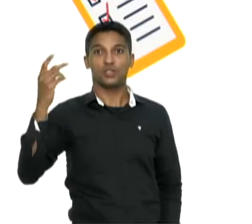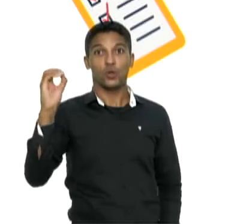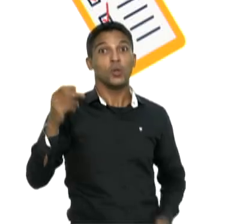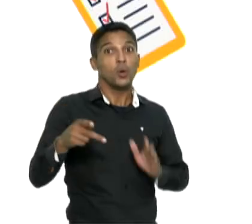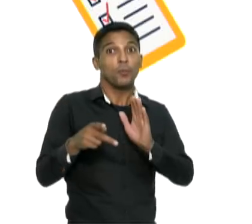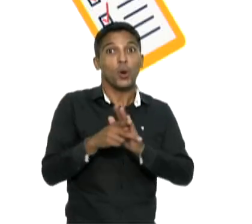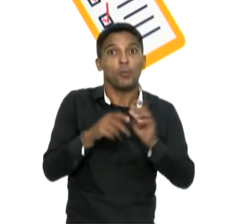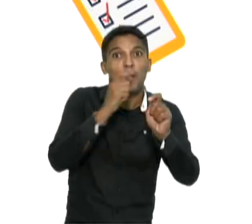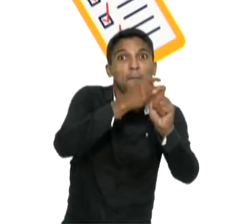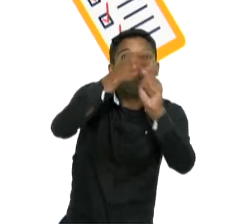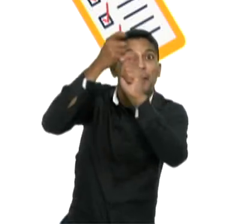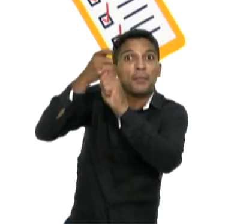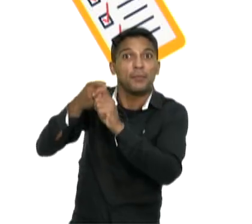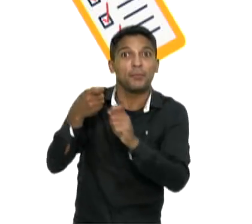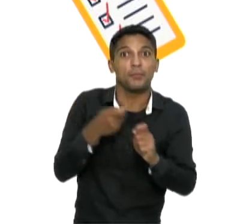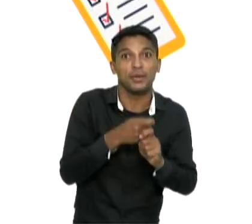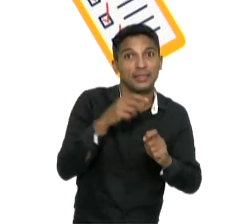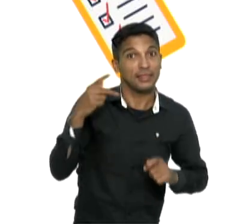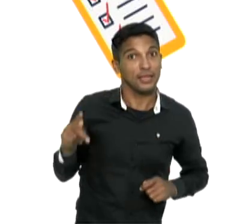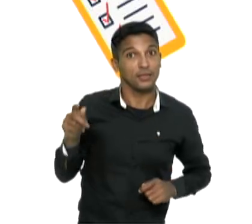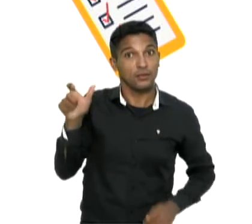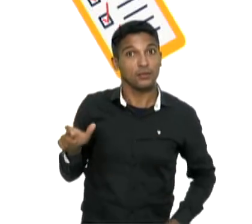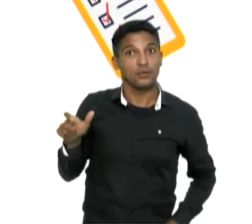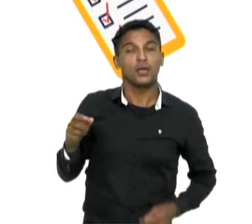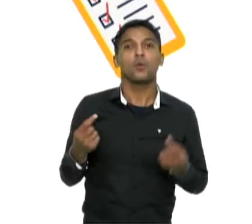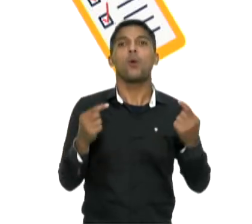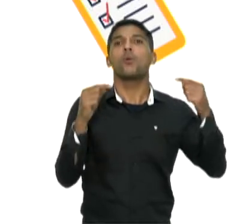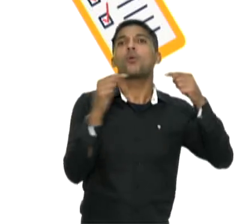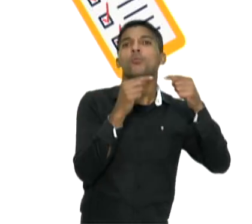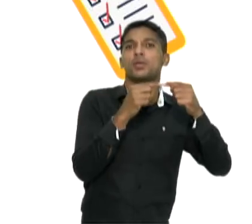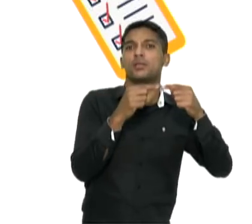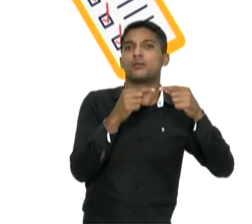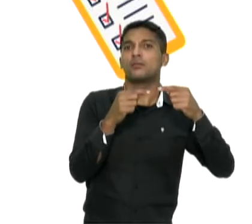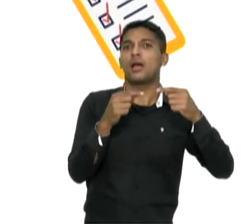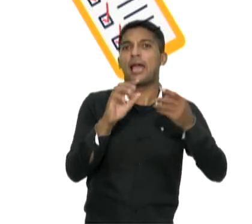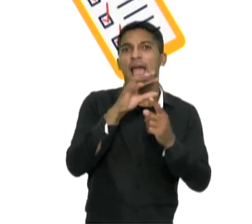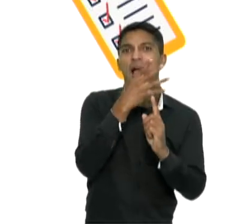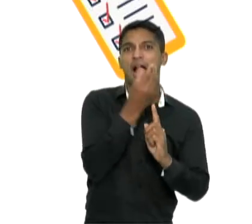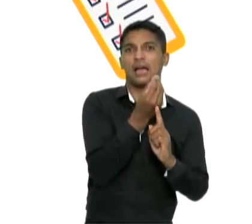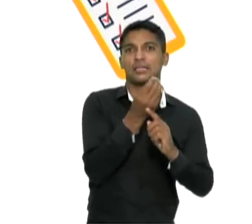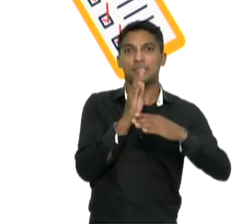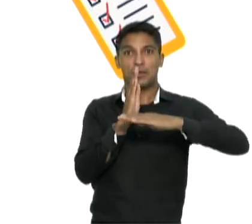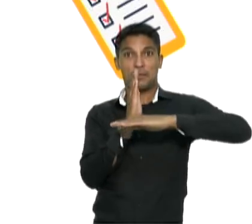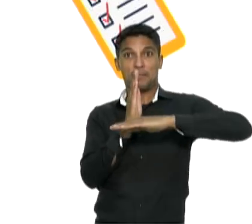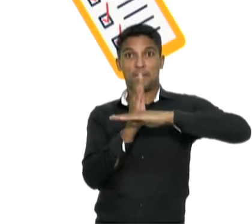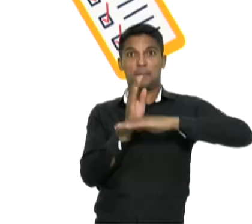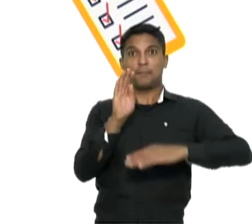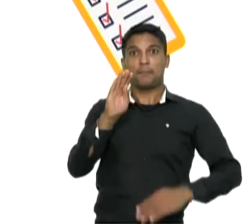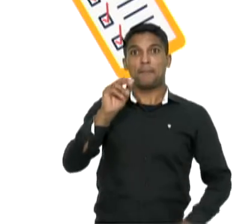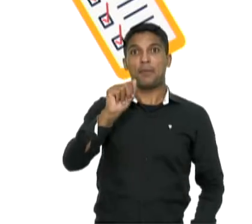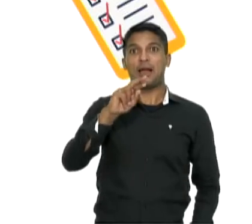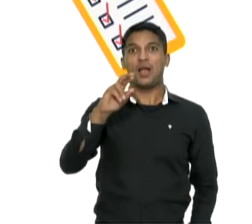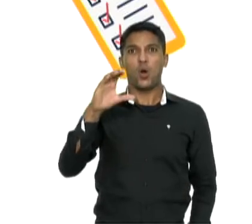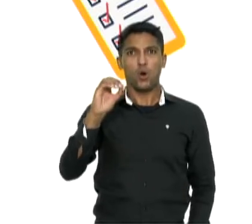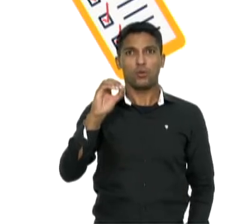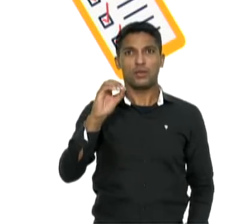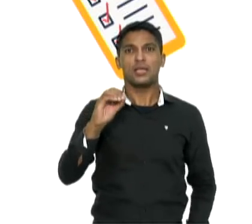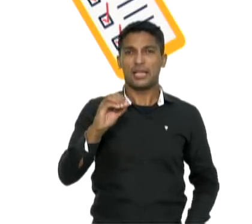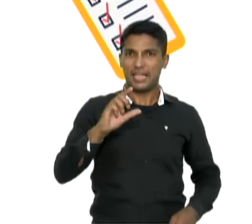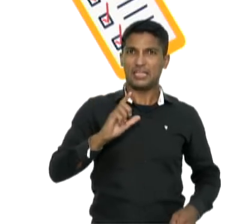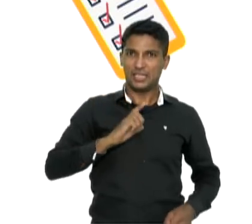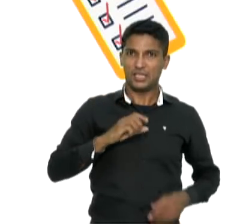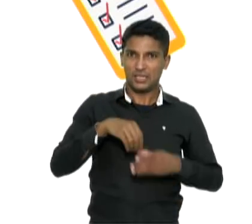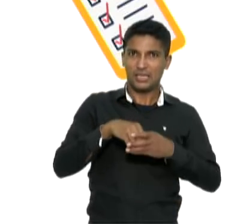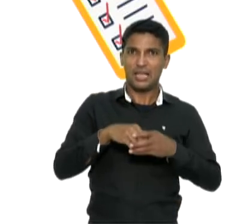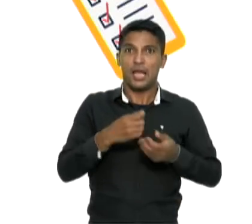ao A. Barroco, por conta da dramaticidade e forte emoção contida. B.